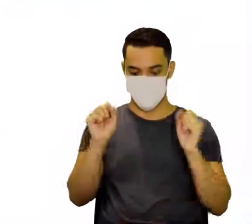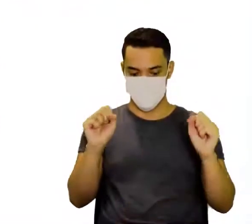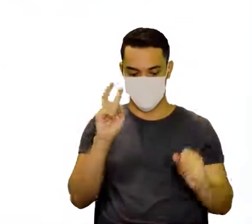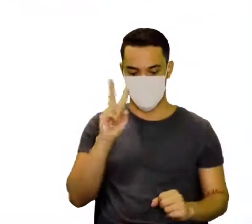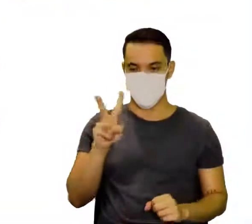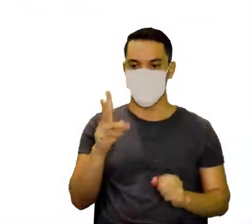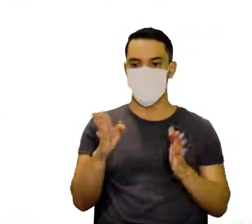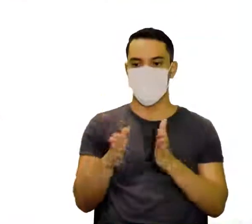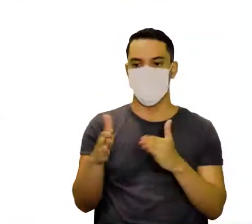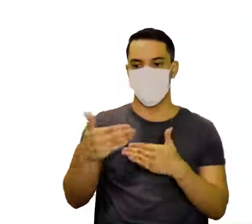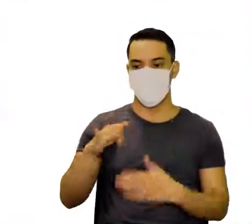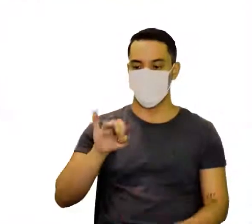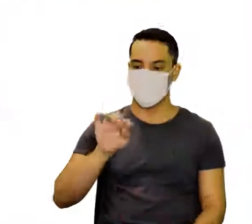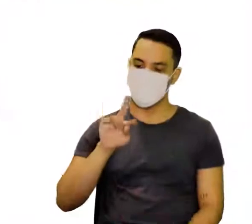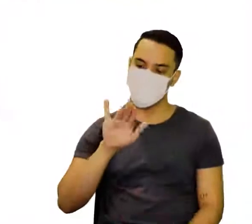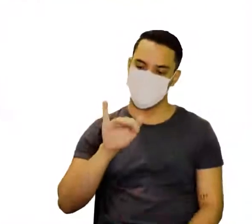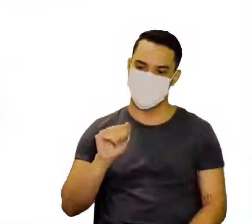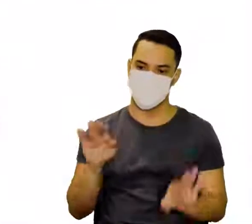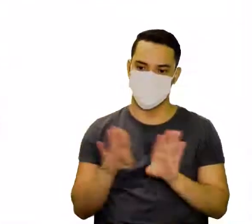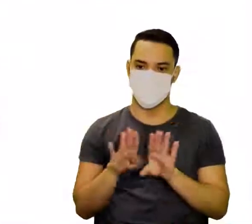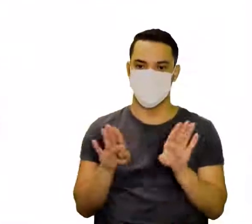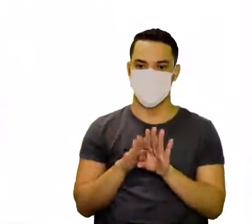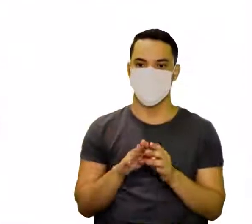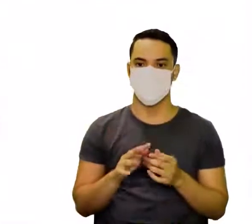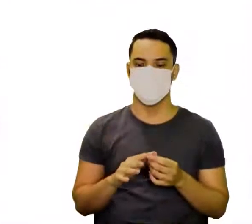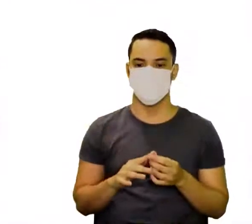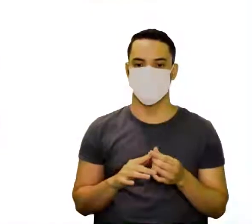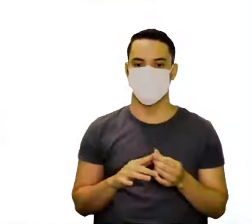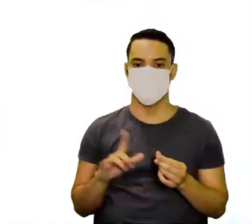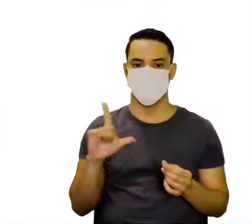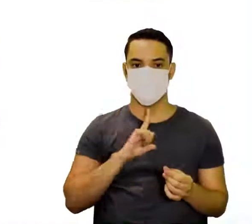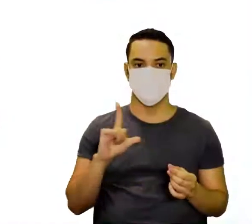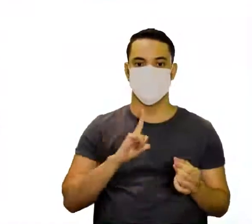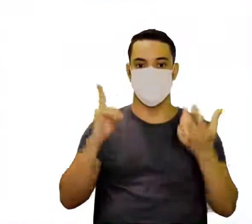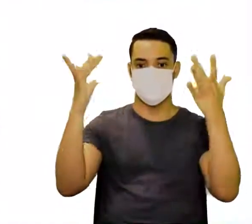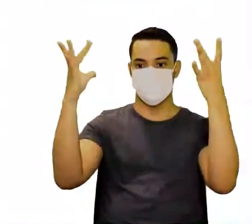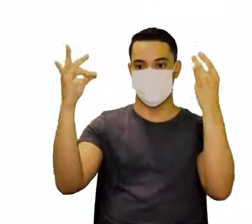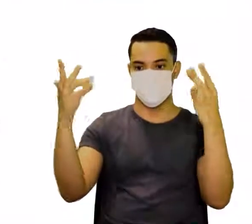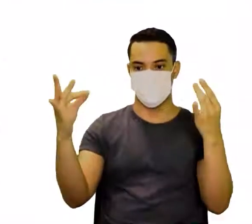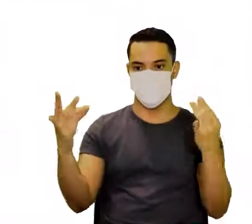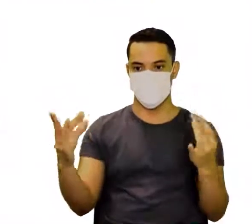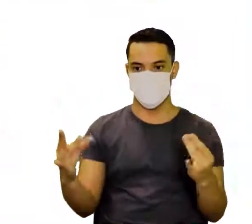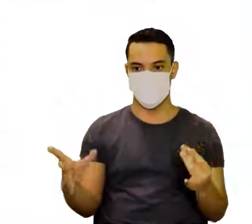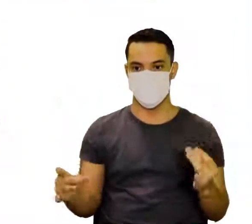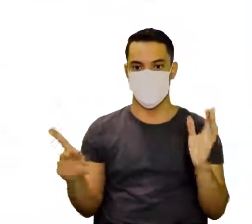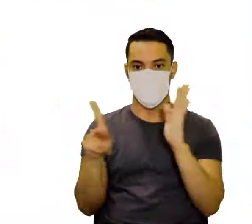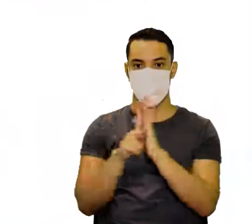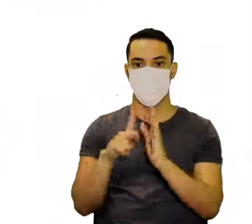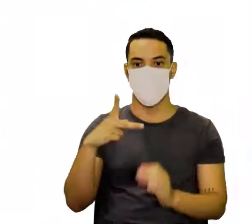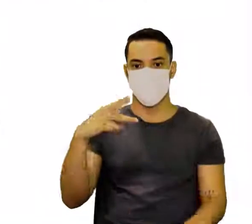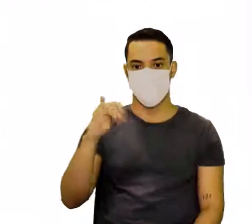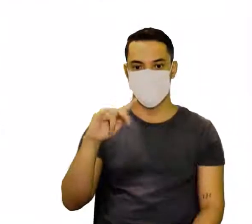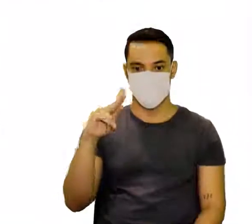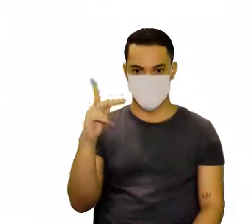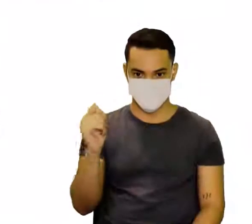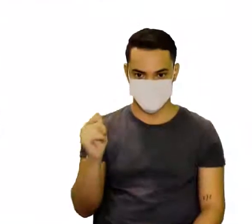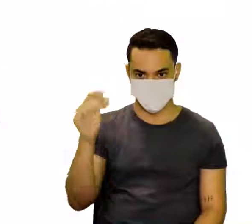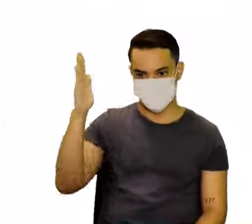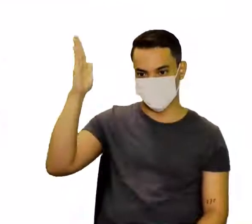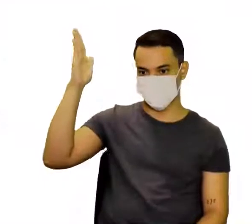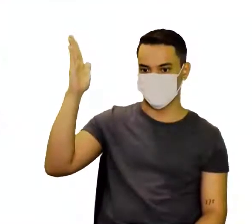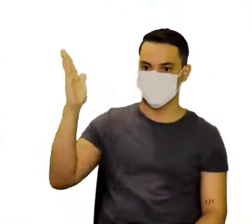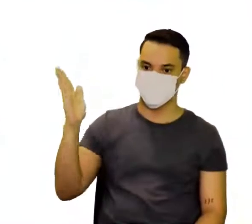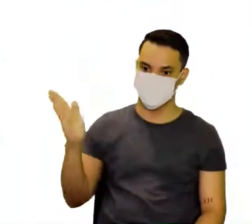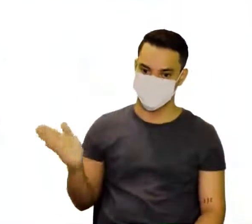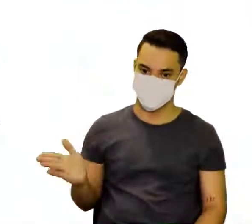da bateria e de detalhes da pilha. Então, nós temos aqui os terminais,